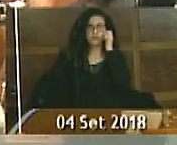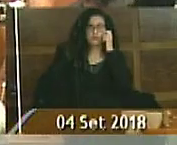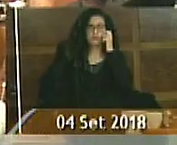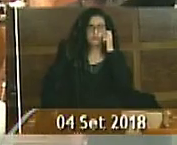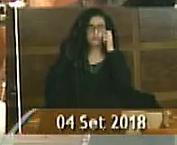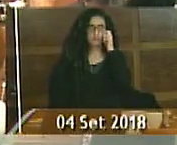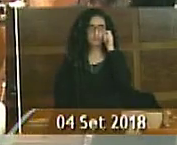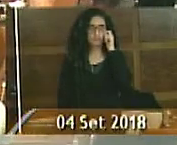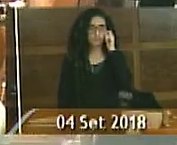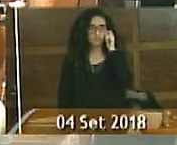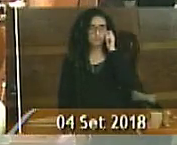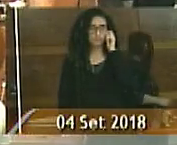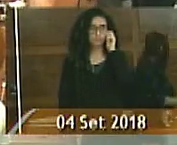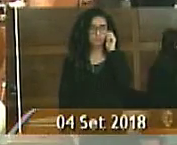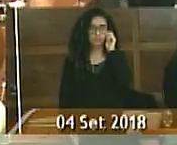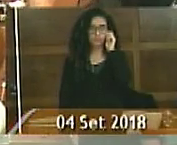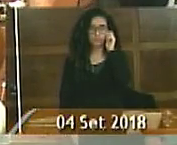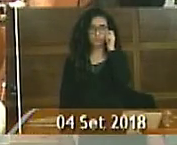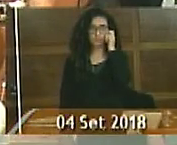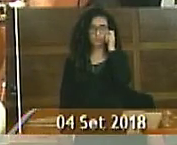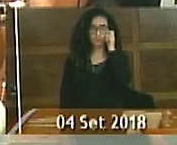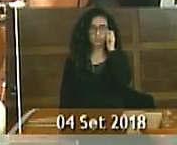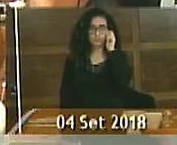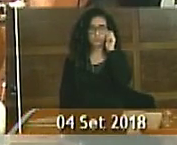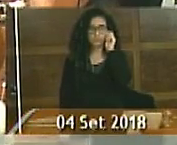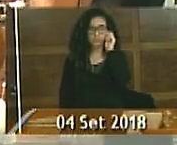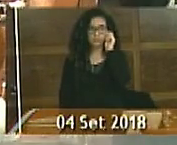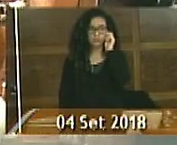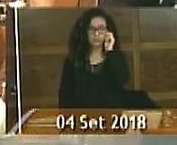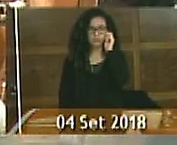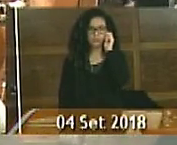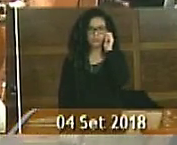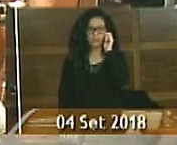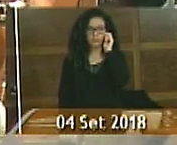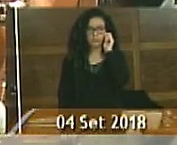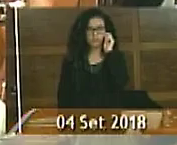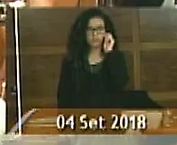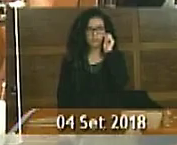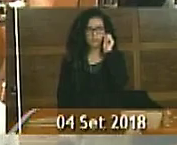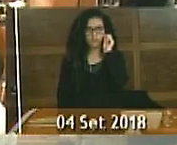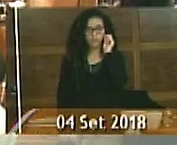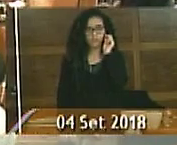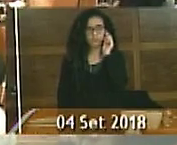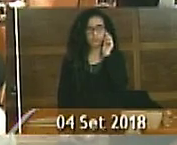servo. Não roubaram, mas a soft, nem dois revólver, não viu não.